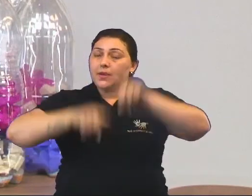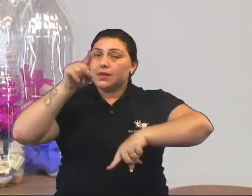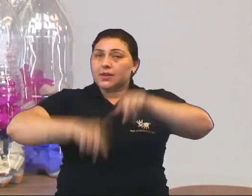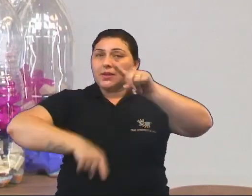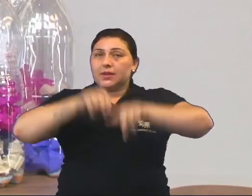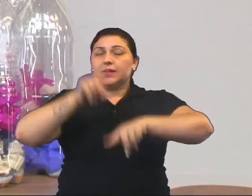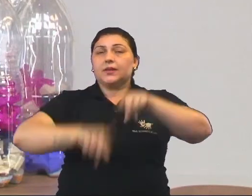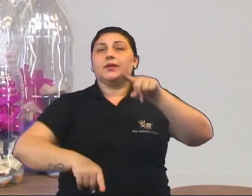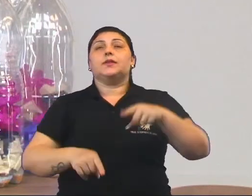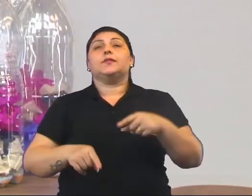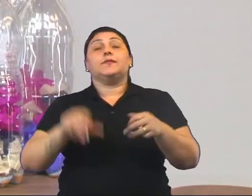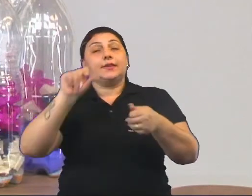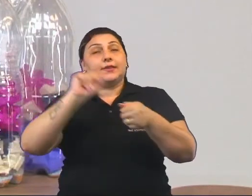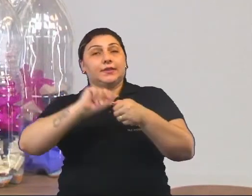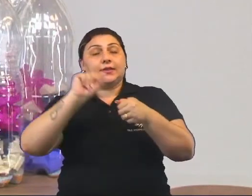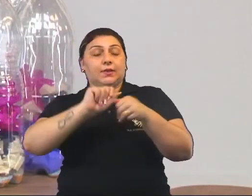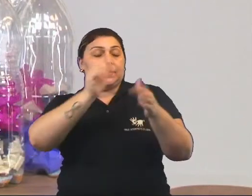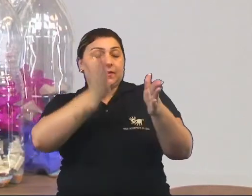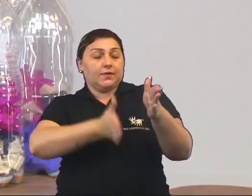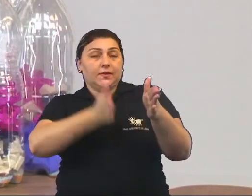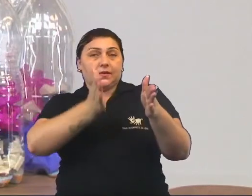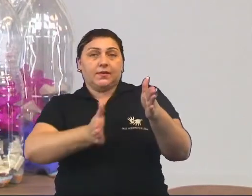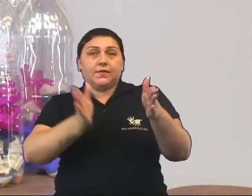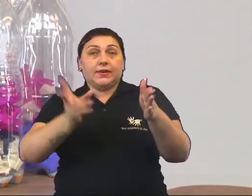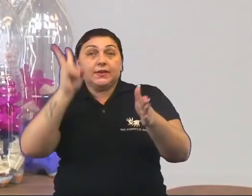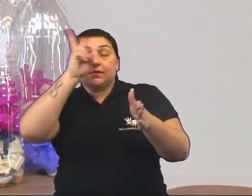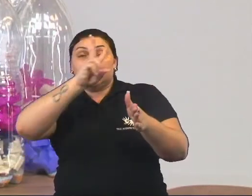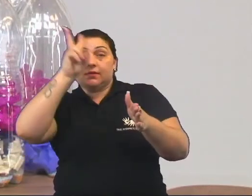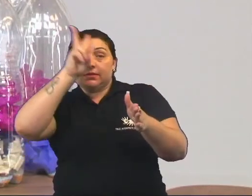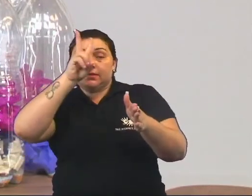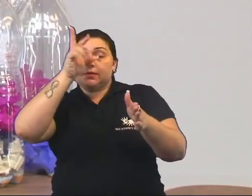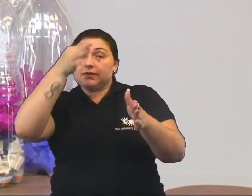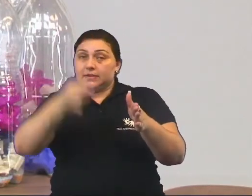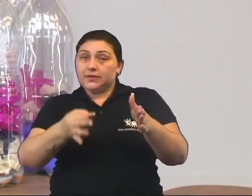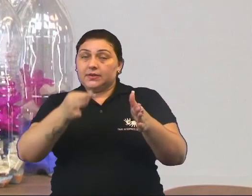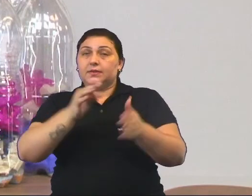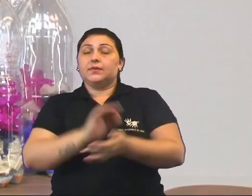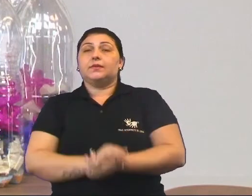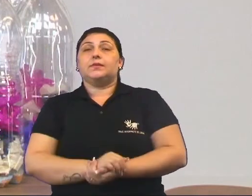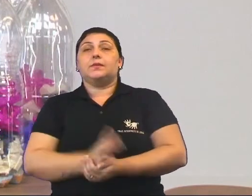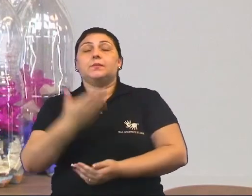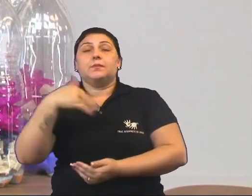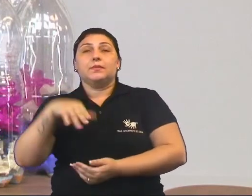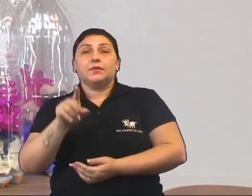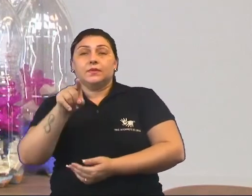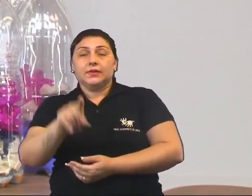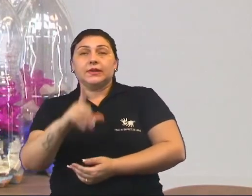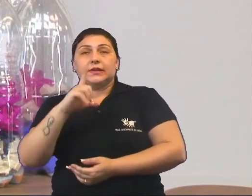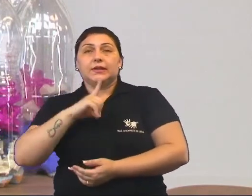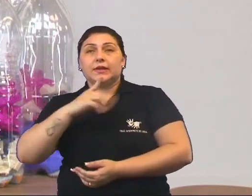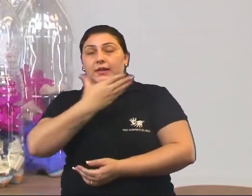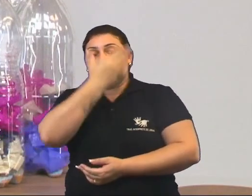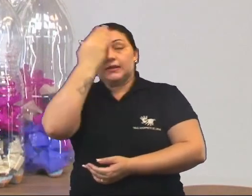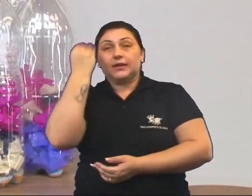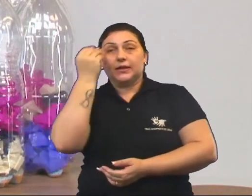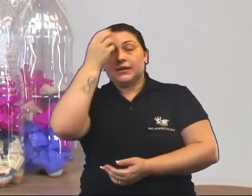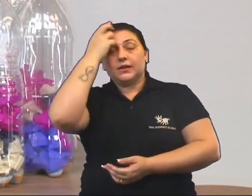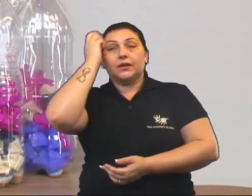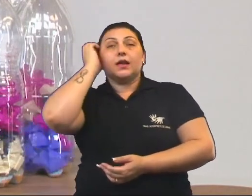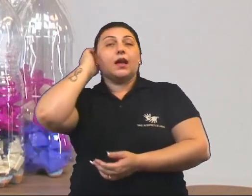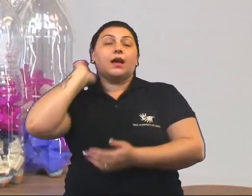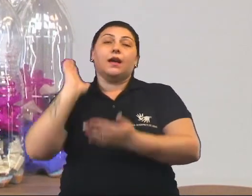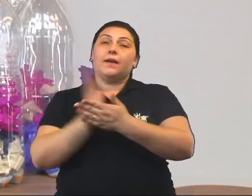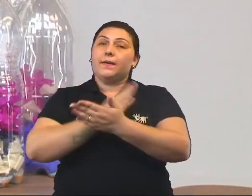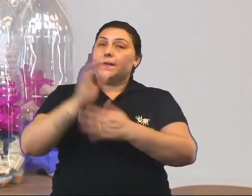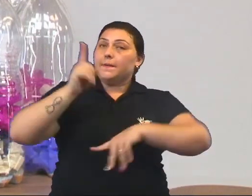quando você estiver aqui realizando o passo a passo, você vai lembrar, certo? Por mais que você tenha esquecido de